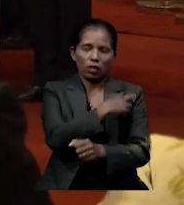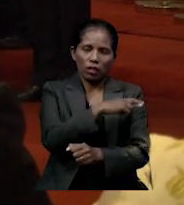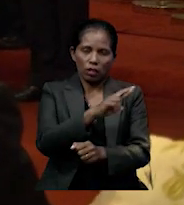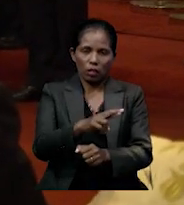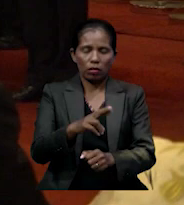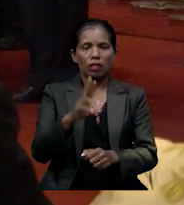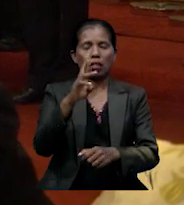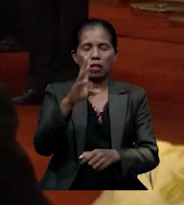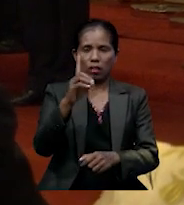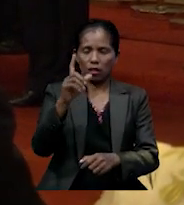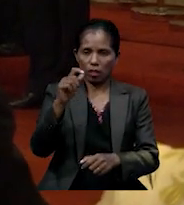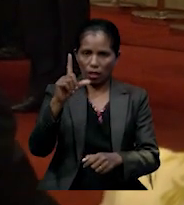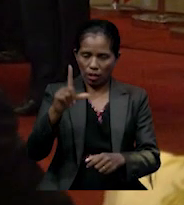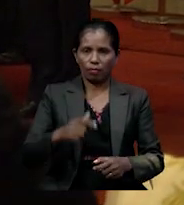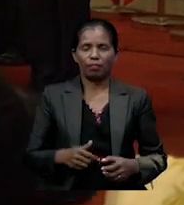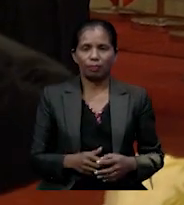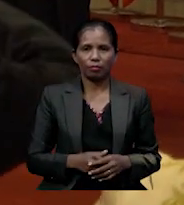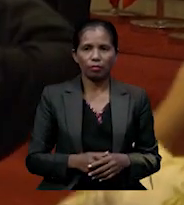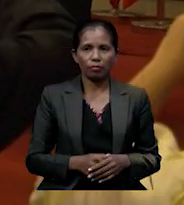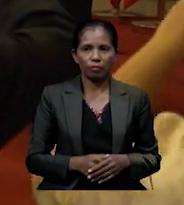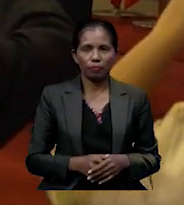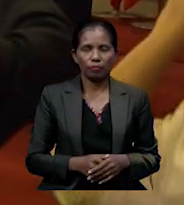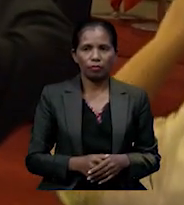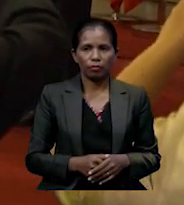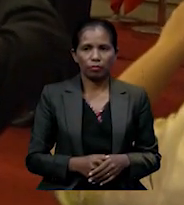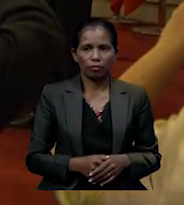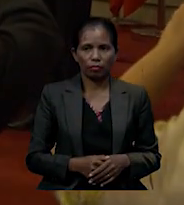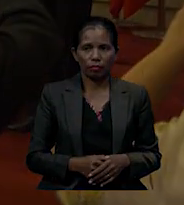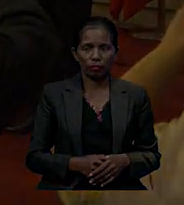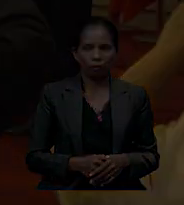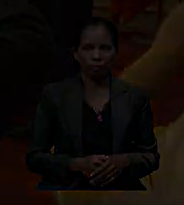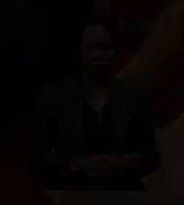República Democrática Timor-Leste. Adere tu Ximenes, bem-vindo Ximenes, Jemen.